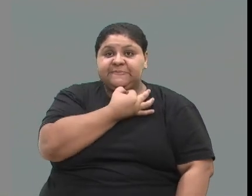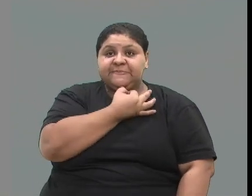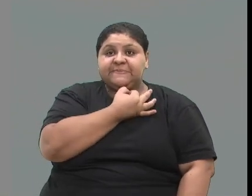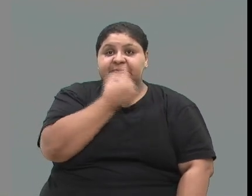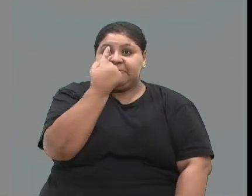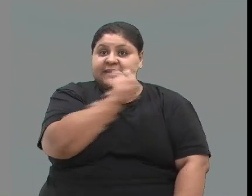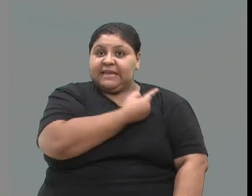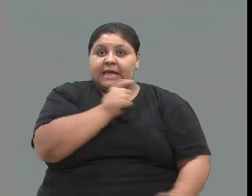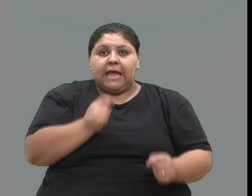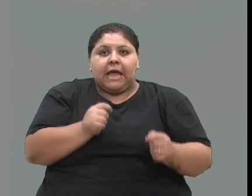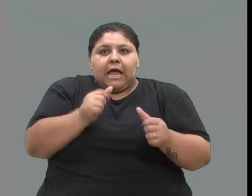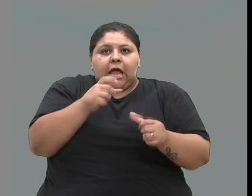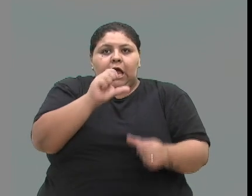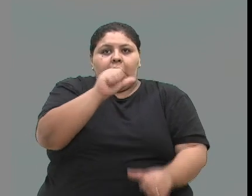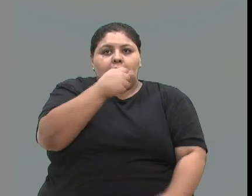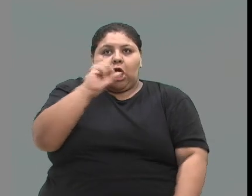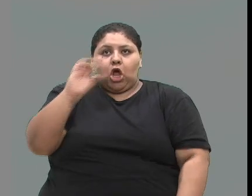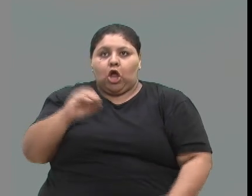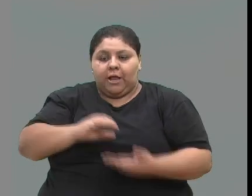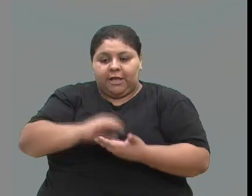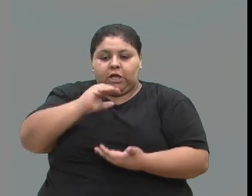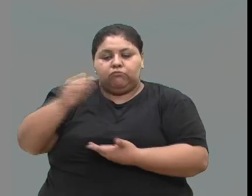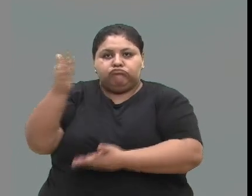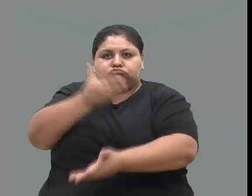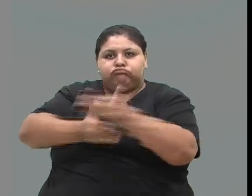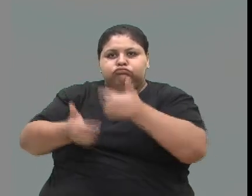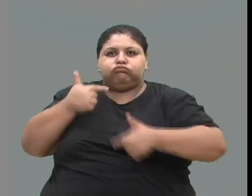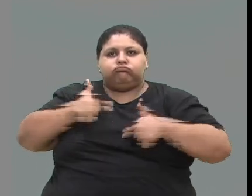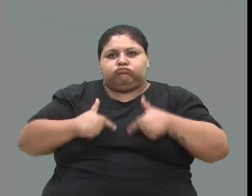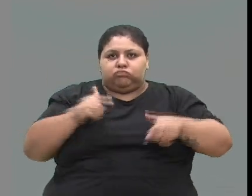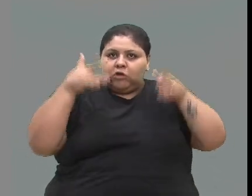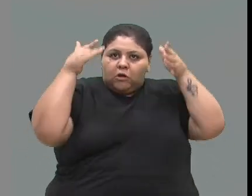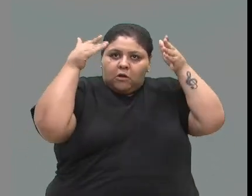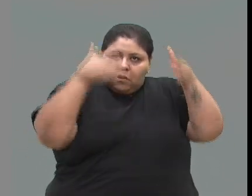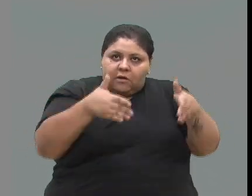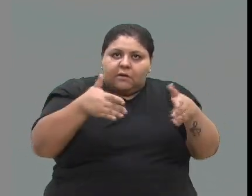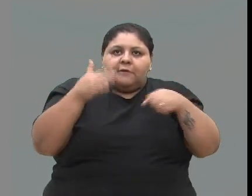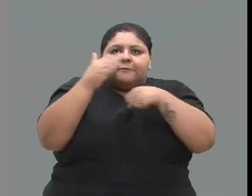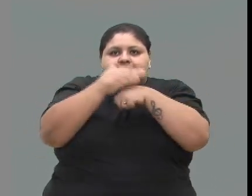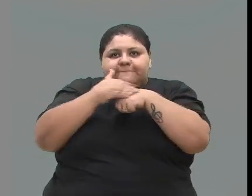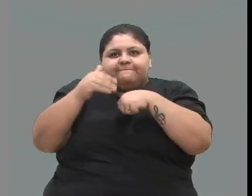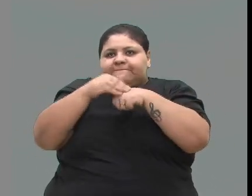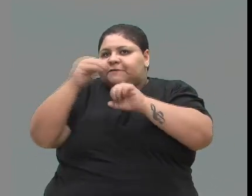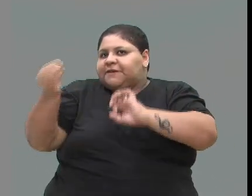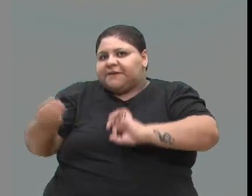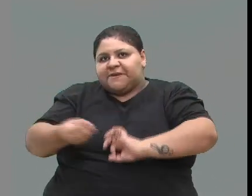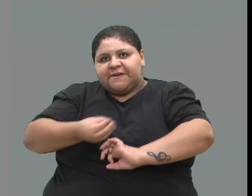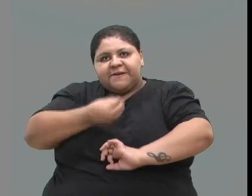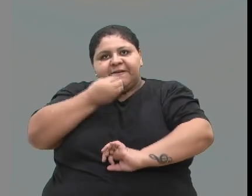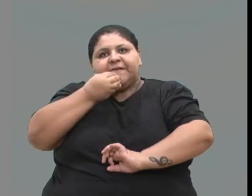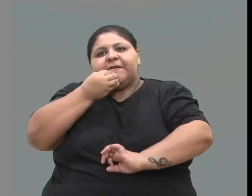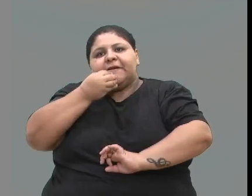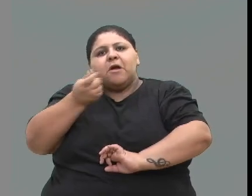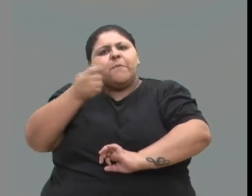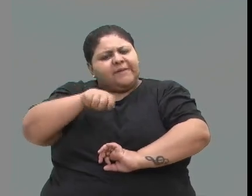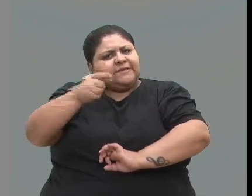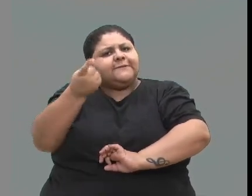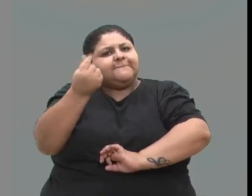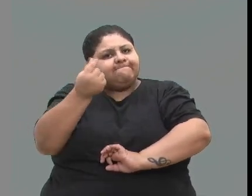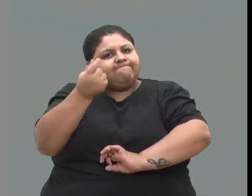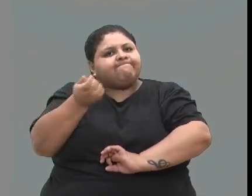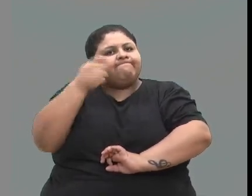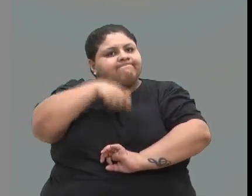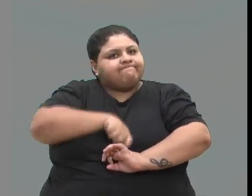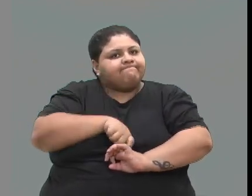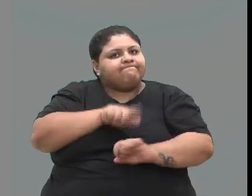são quase 80 idosos atendidos. Um trabalho dedicado e carinhoso que, obviamente, requer recursos. São necessários